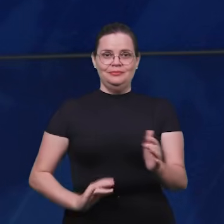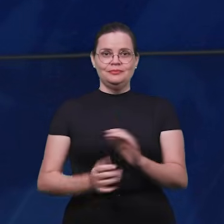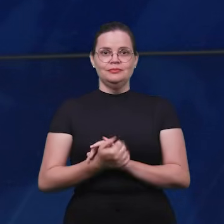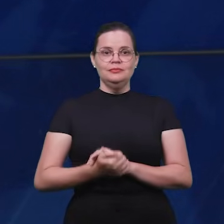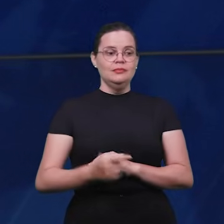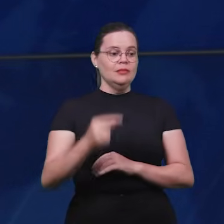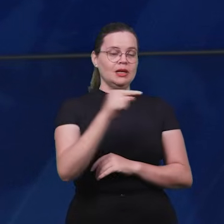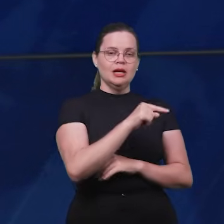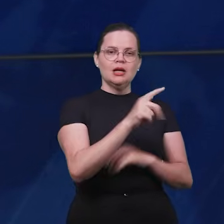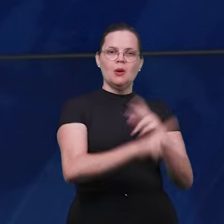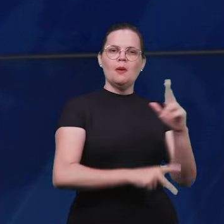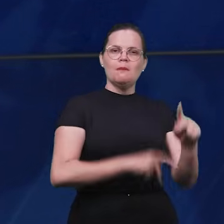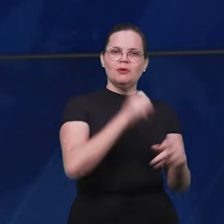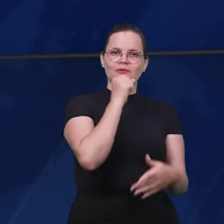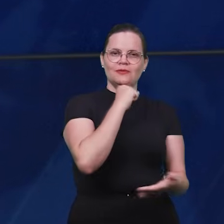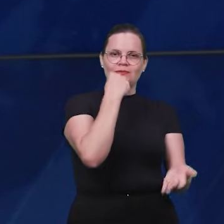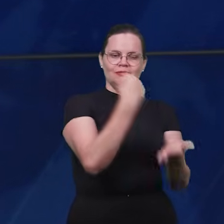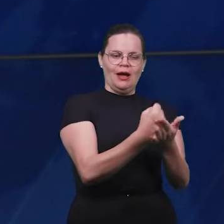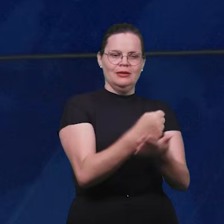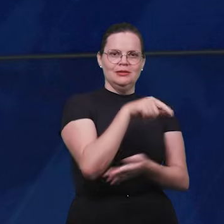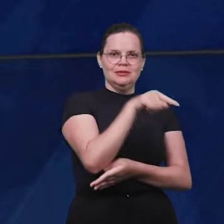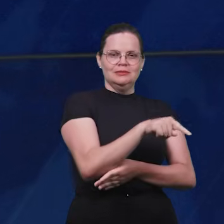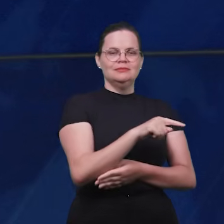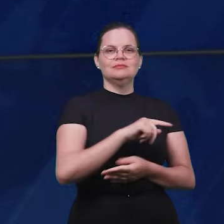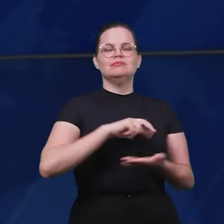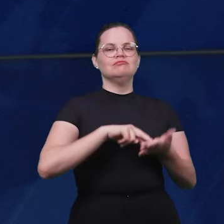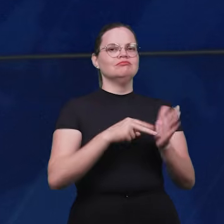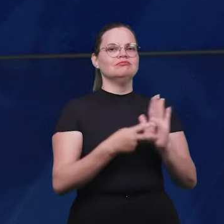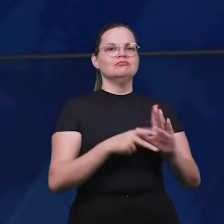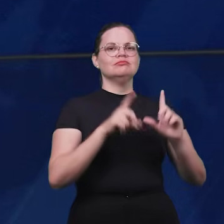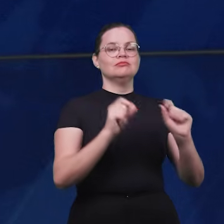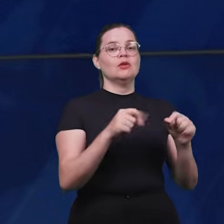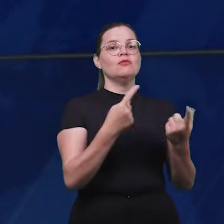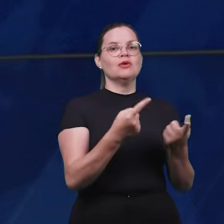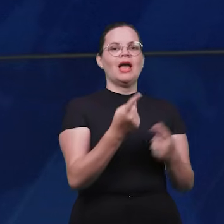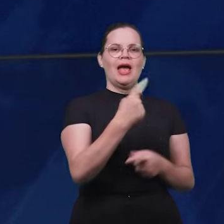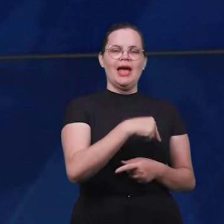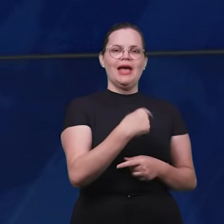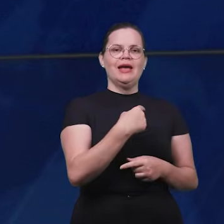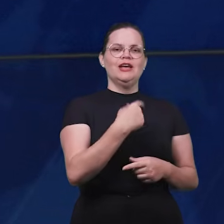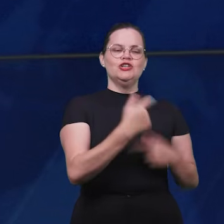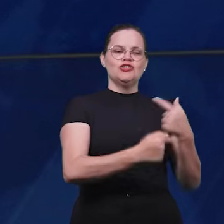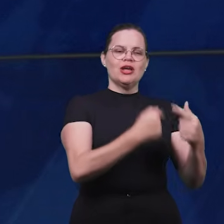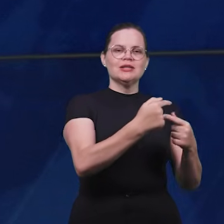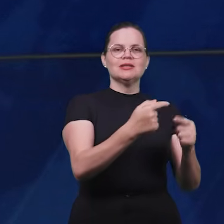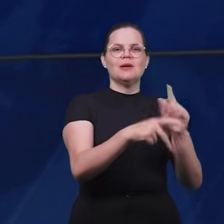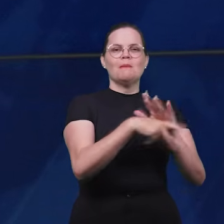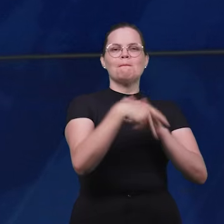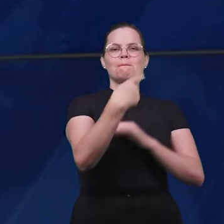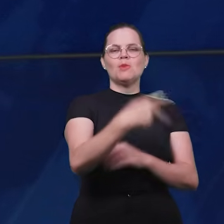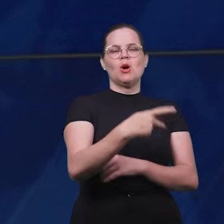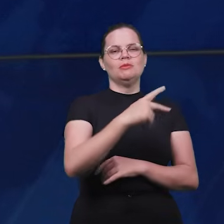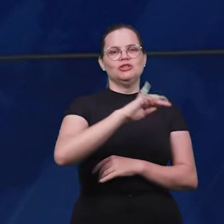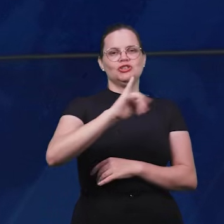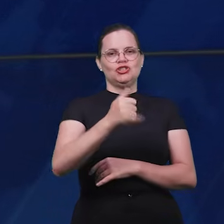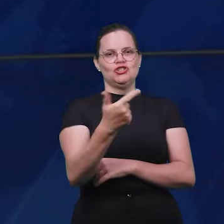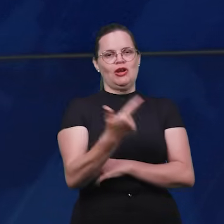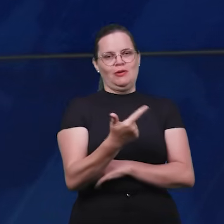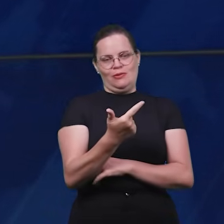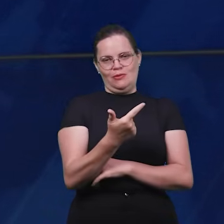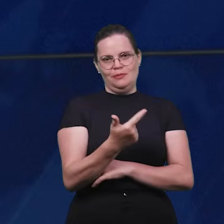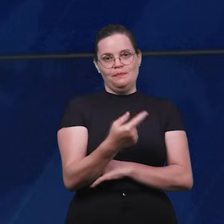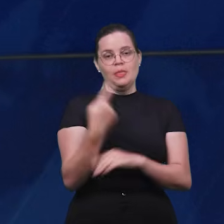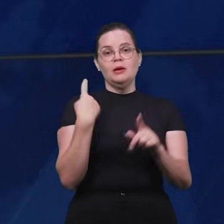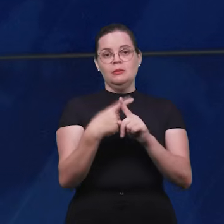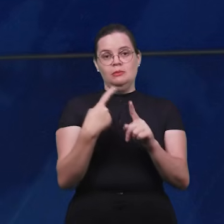antiga aliança, referimos-nos aos filhos do patriarca Jacó, com os quais Deus então